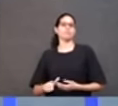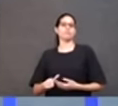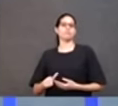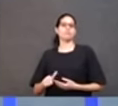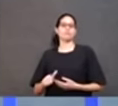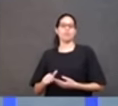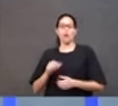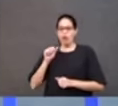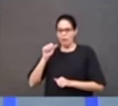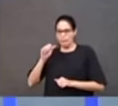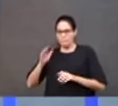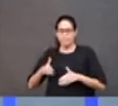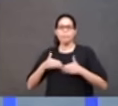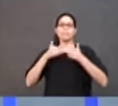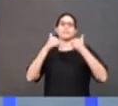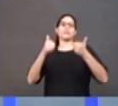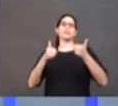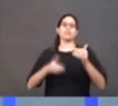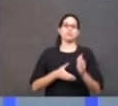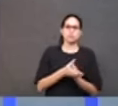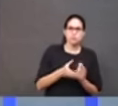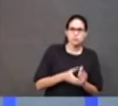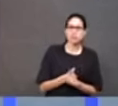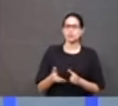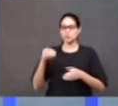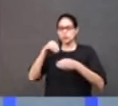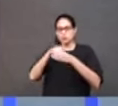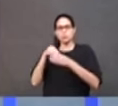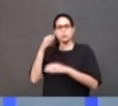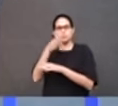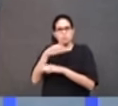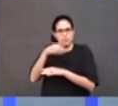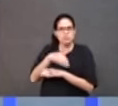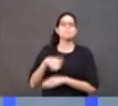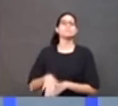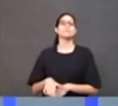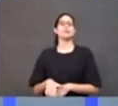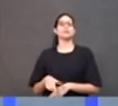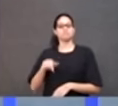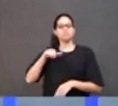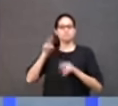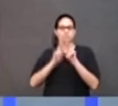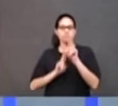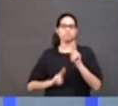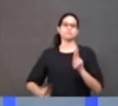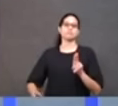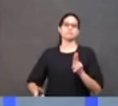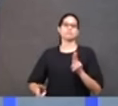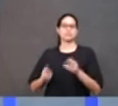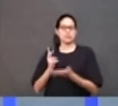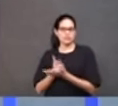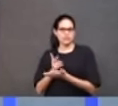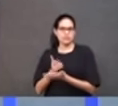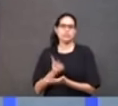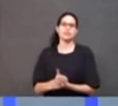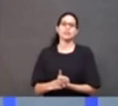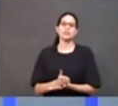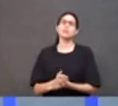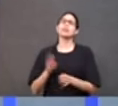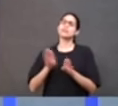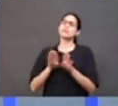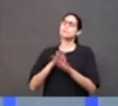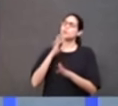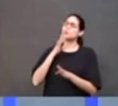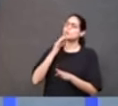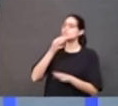ele possa participar da vida universitária de uma maneira mais assídua, que nós possamos ter a opinião da sociedade